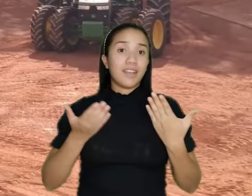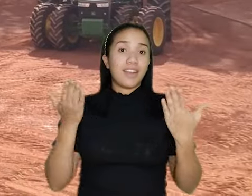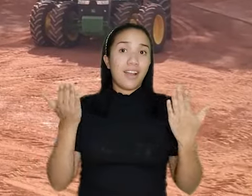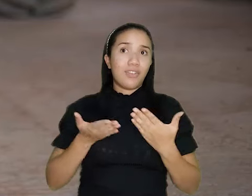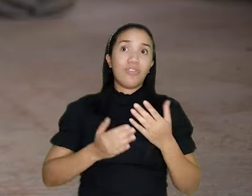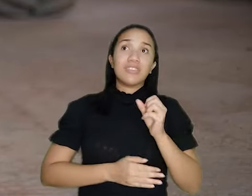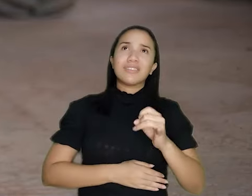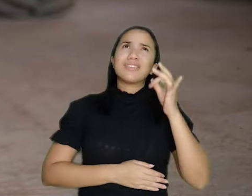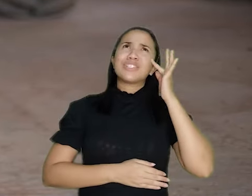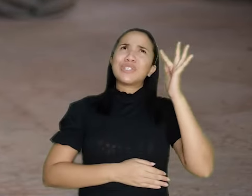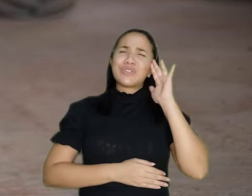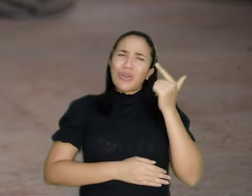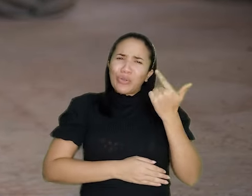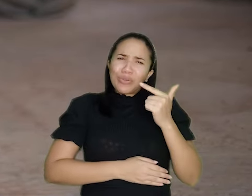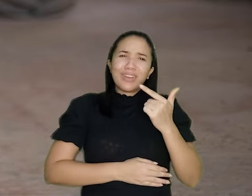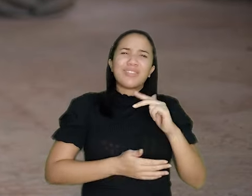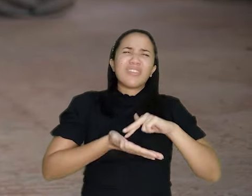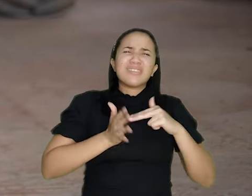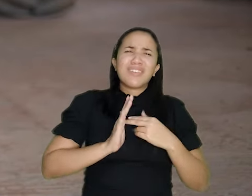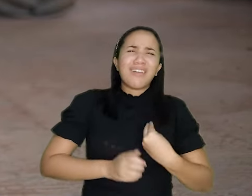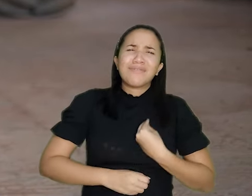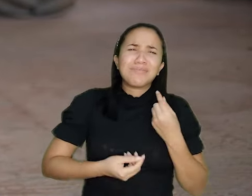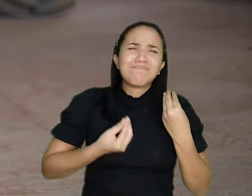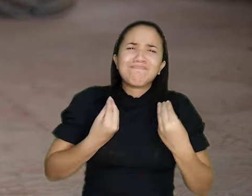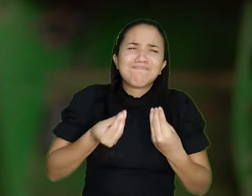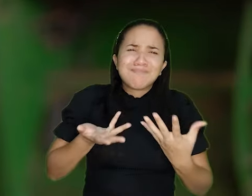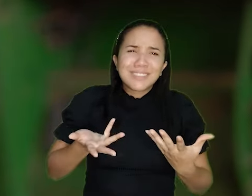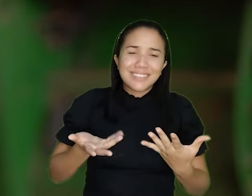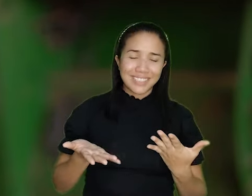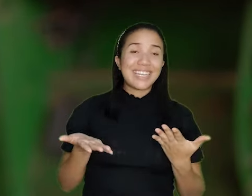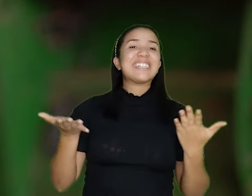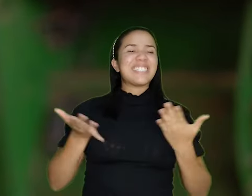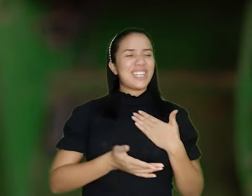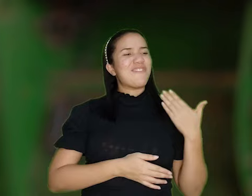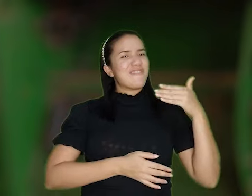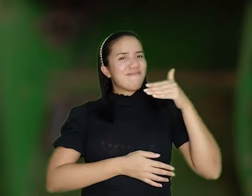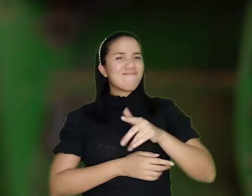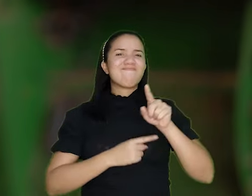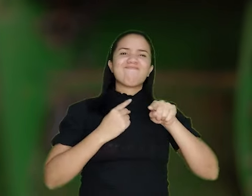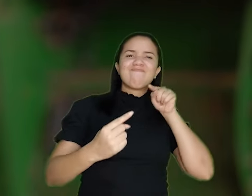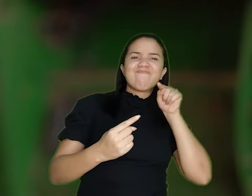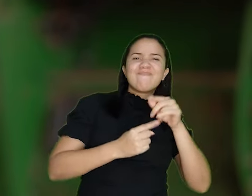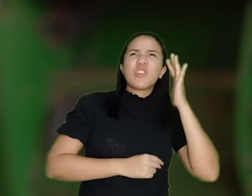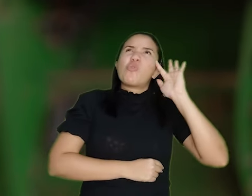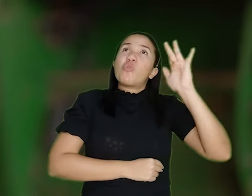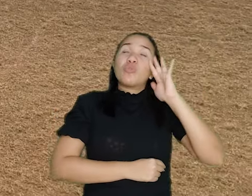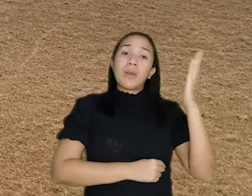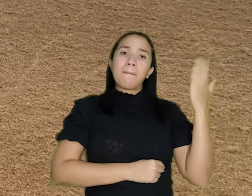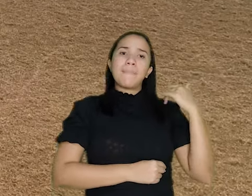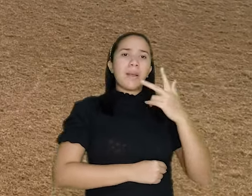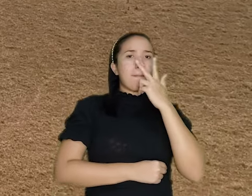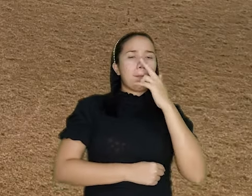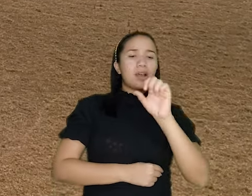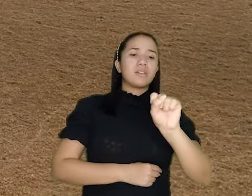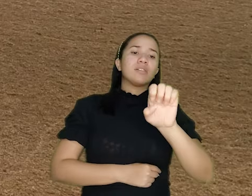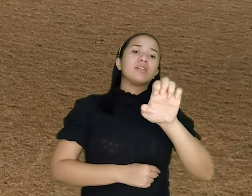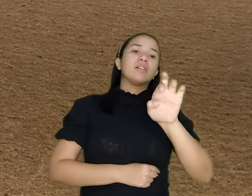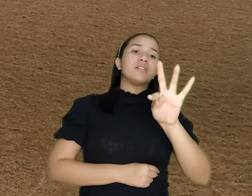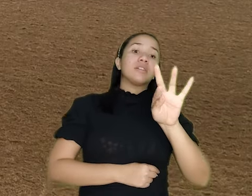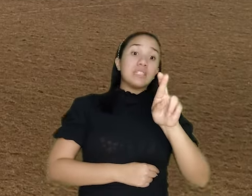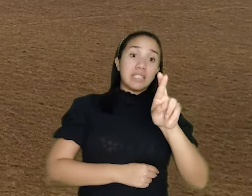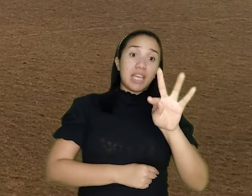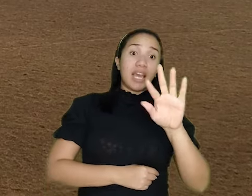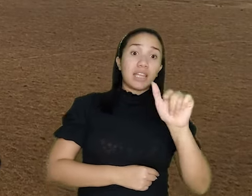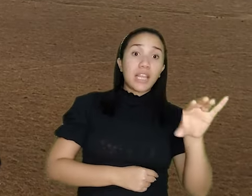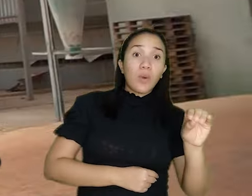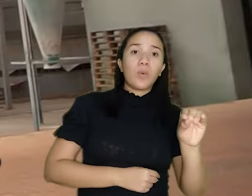Essa vida, se não tiver sonho, não tem sentido, né? Então a gente veio para cá, isso aqui era um sertão. Então a